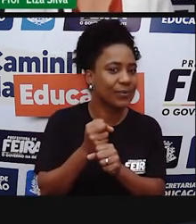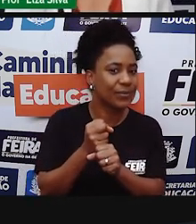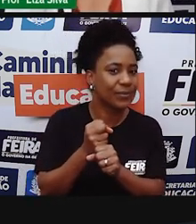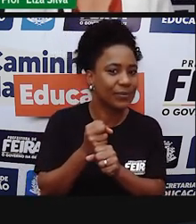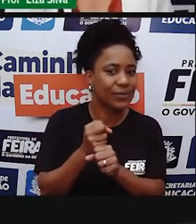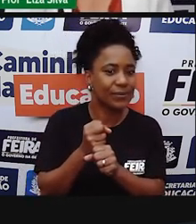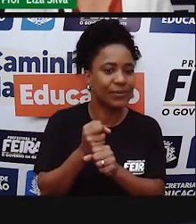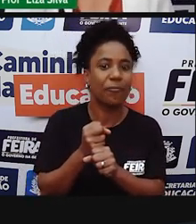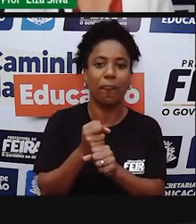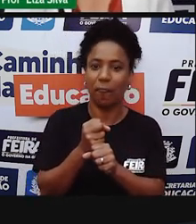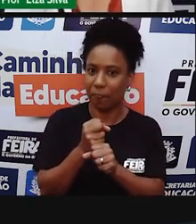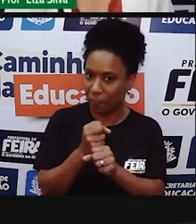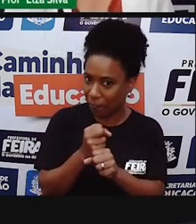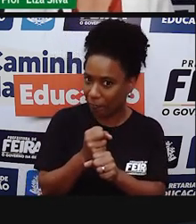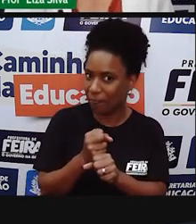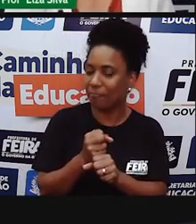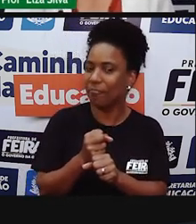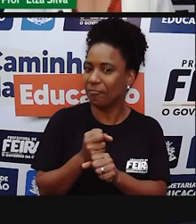E os bônus?